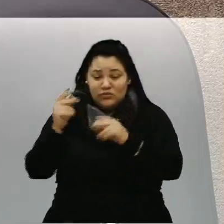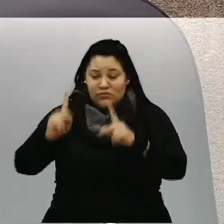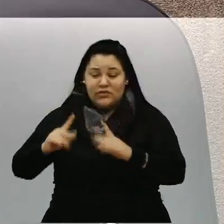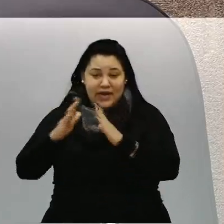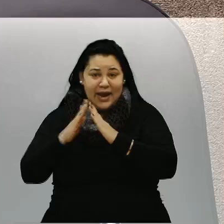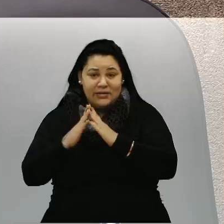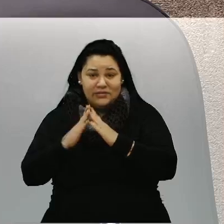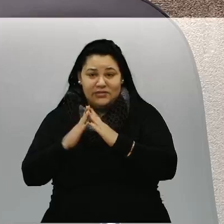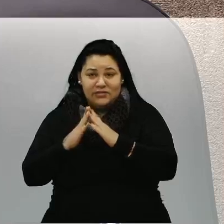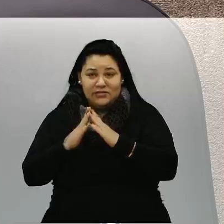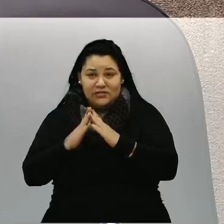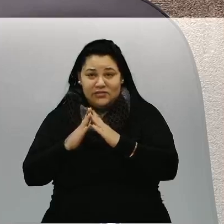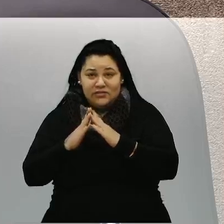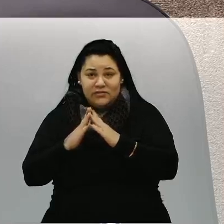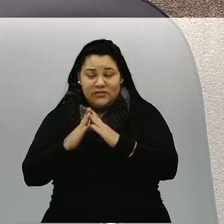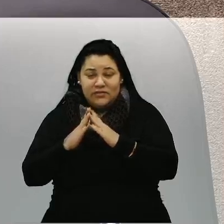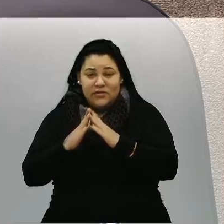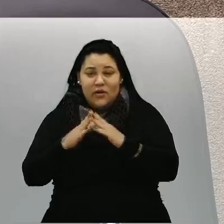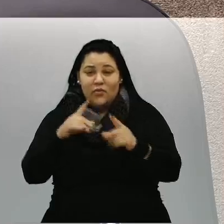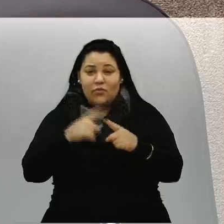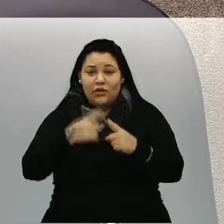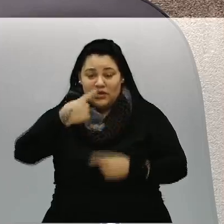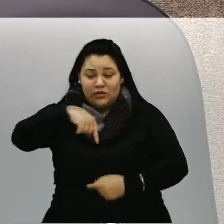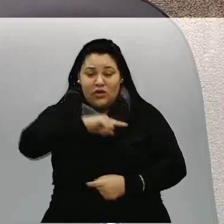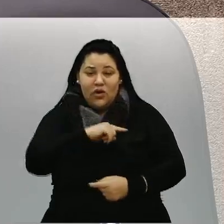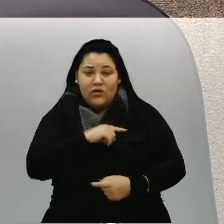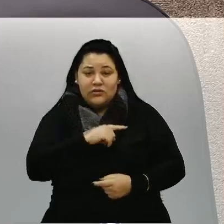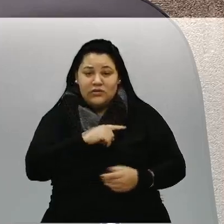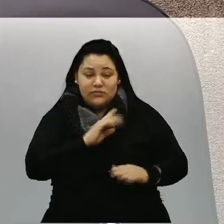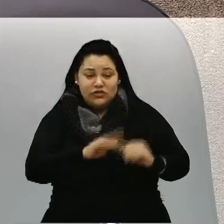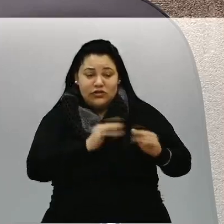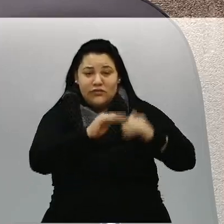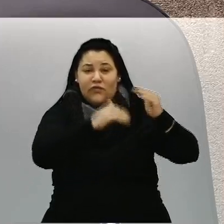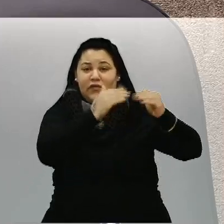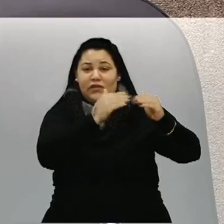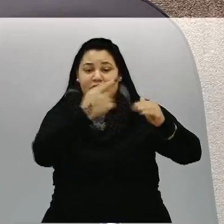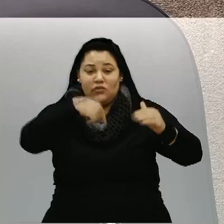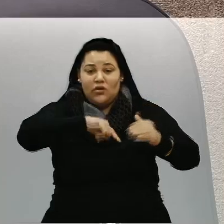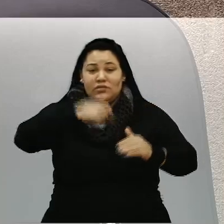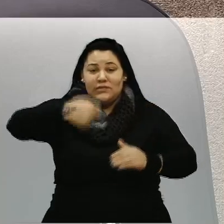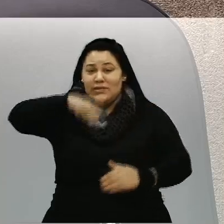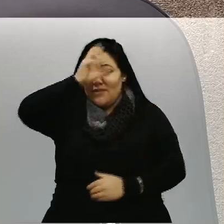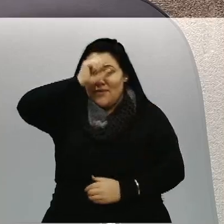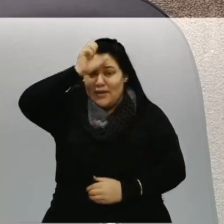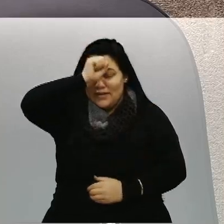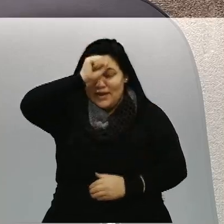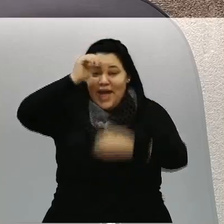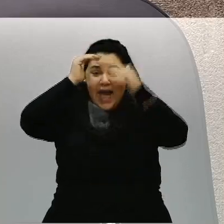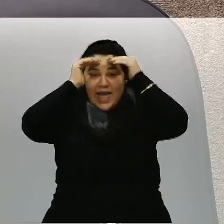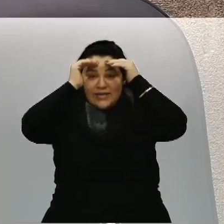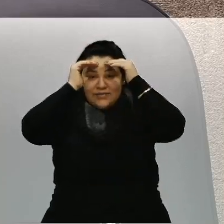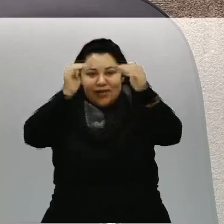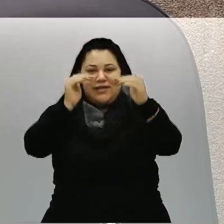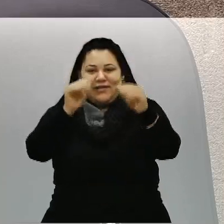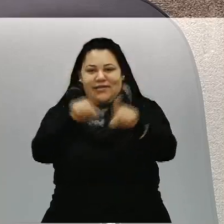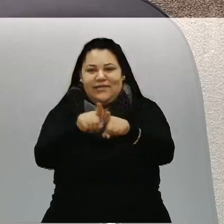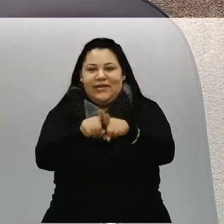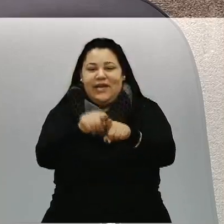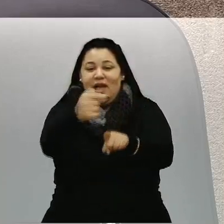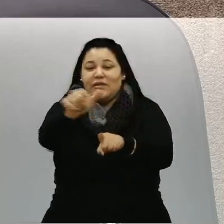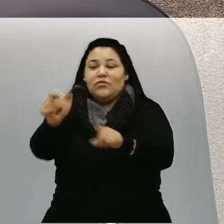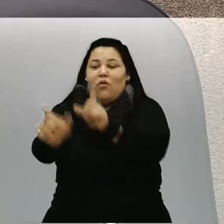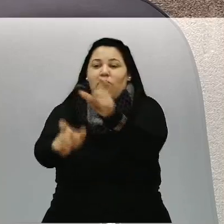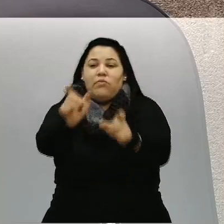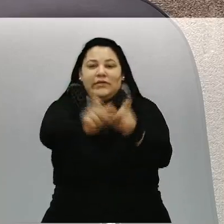é nós estamos em evolução, nós precisamos aprender a respeitar as outras